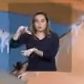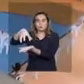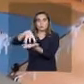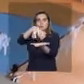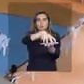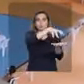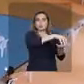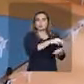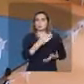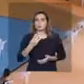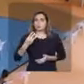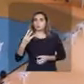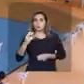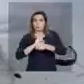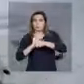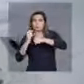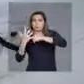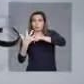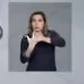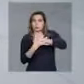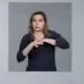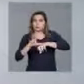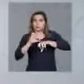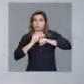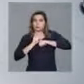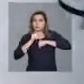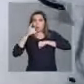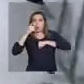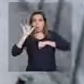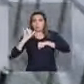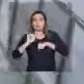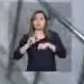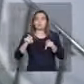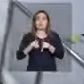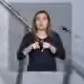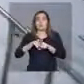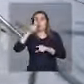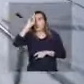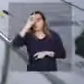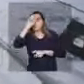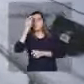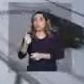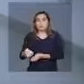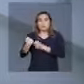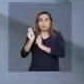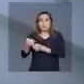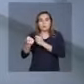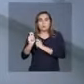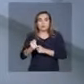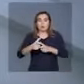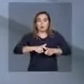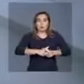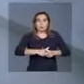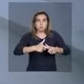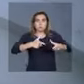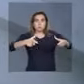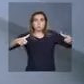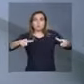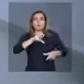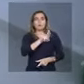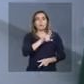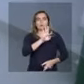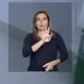de combate ao coronavírus, ampliamos e modernizamos o Hospital dos Pescadores, aumentamos o número